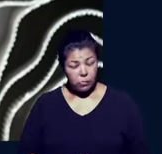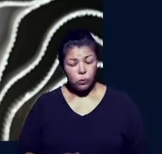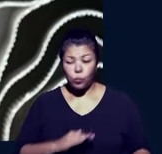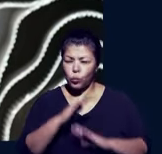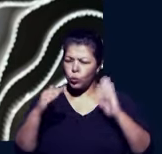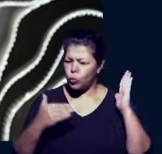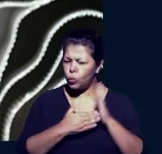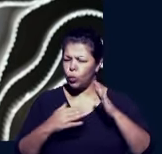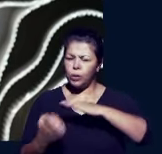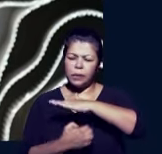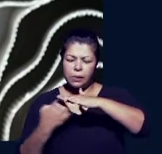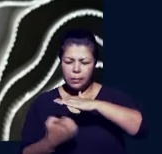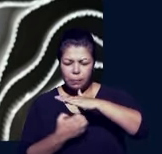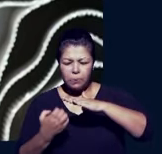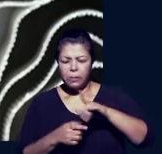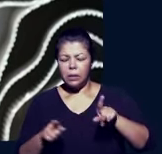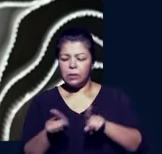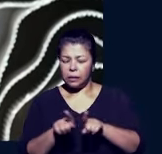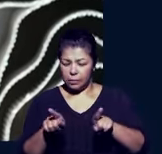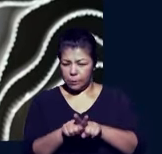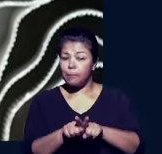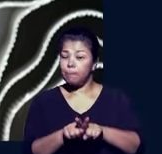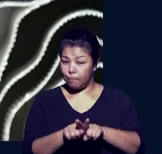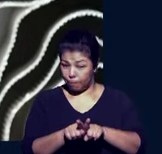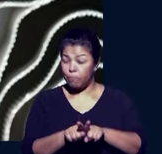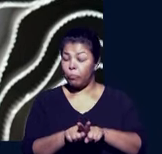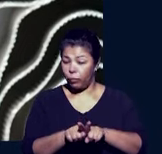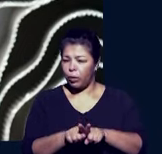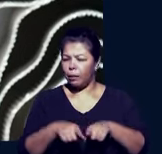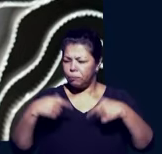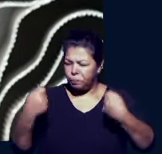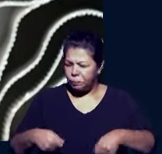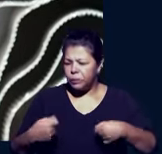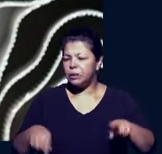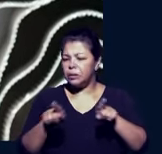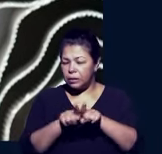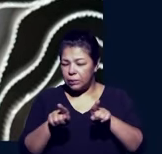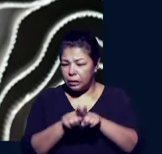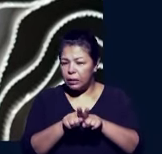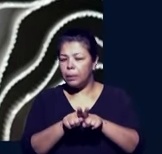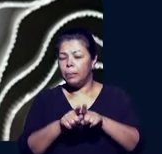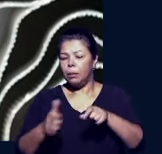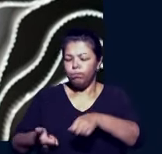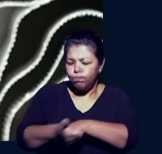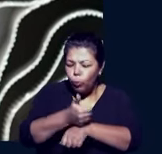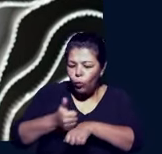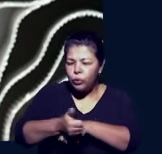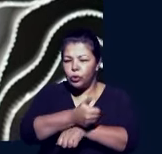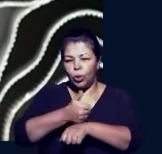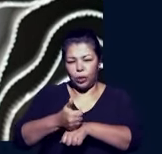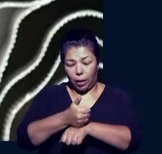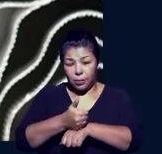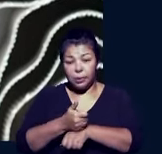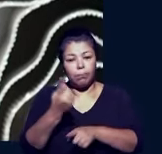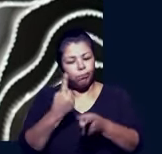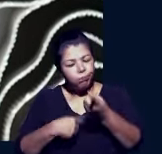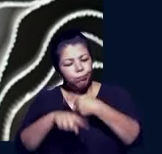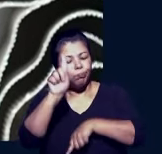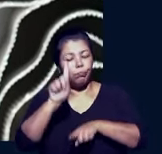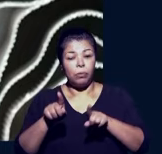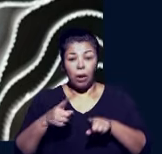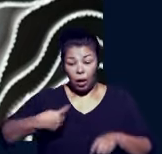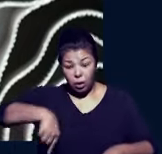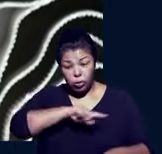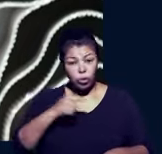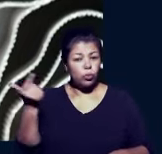empresas o o as cadeias de produção vão se Reese socializar elas vão Procurar novos destinos a gente tem tudo para trazer negócio para